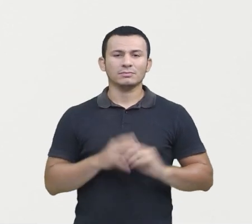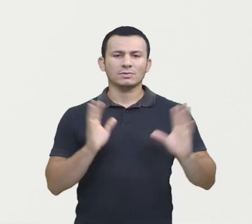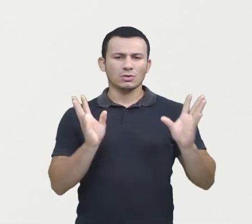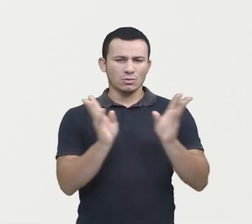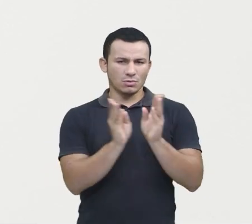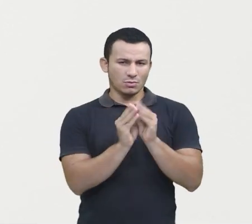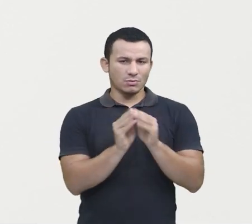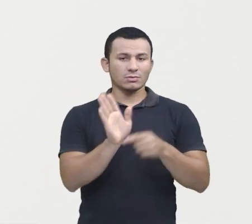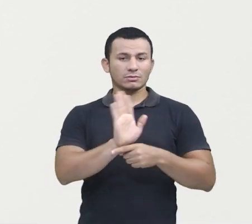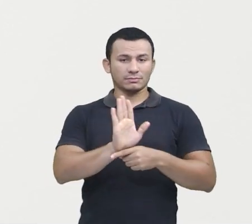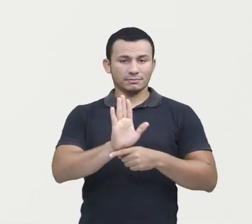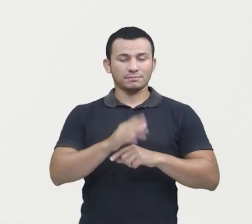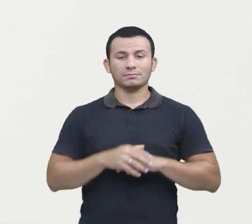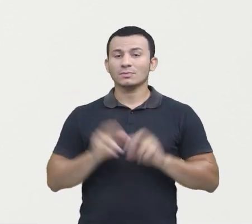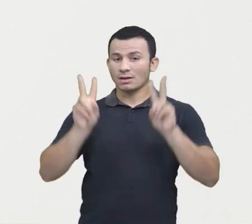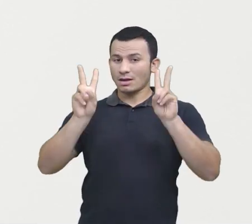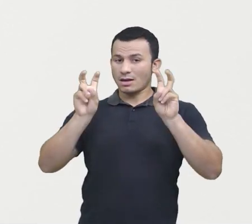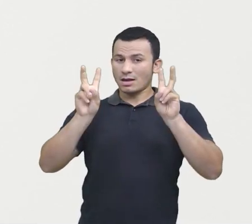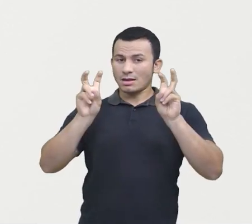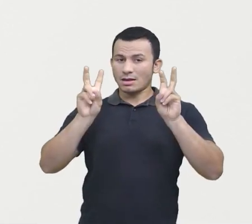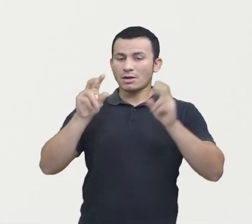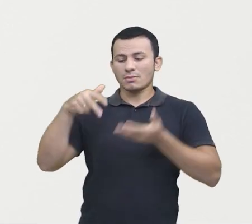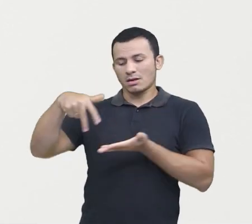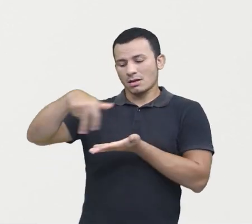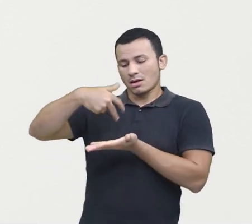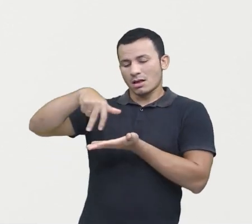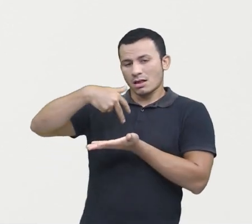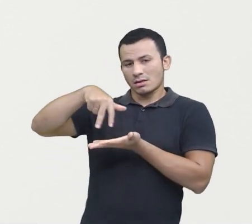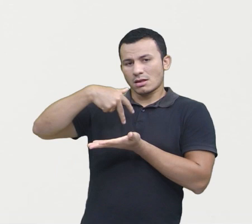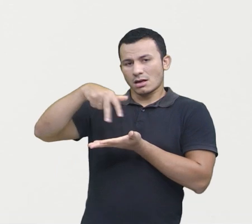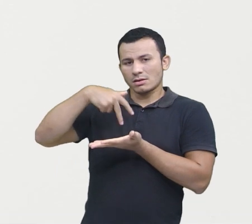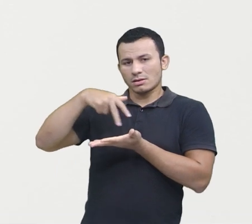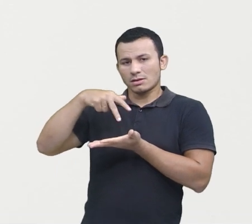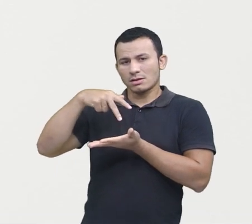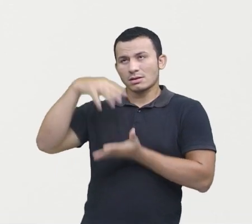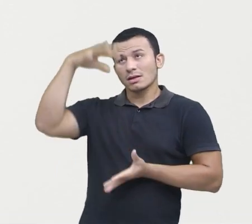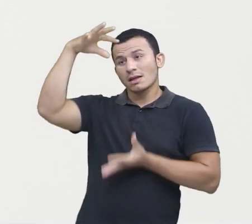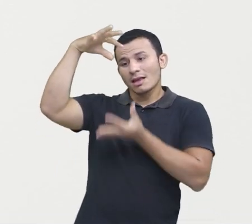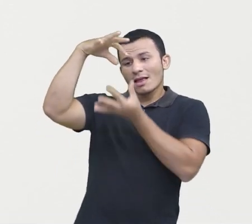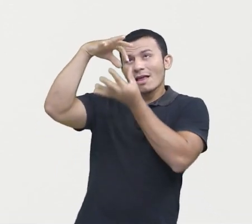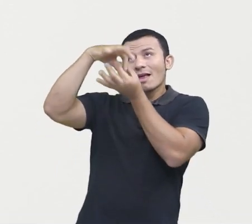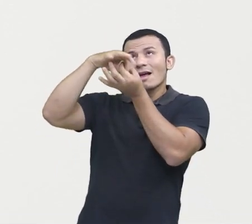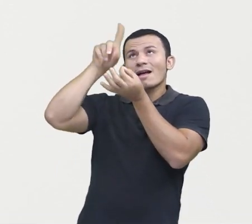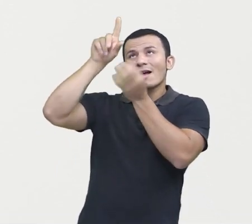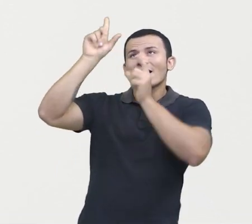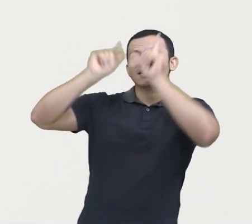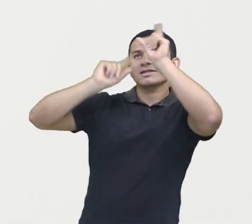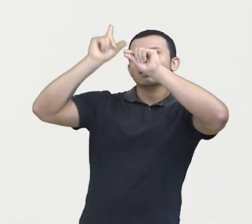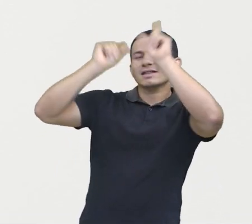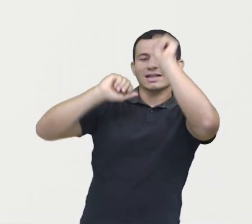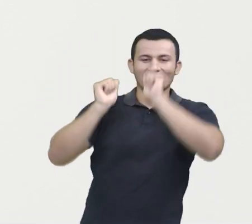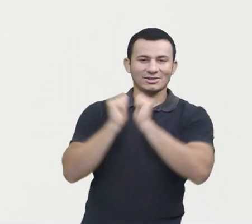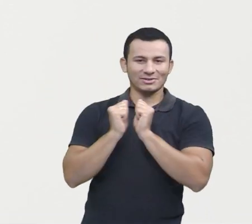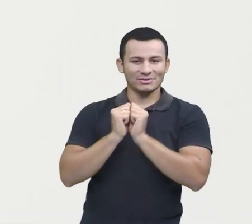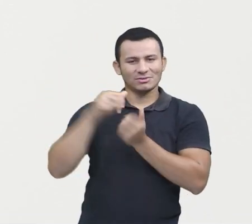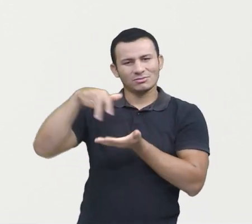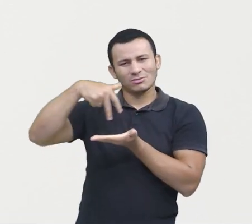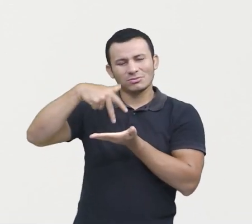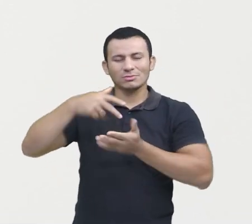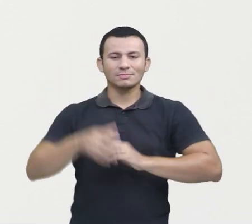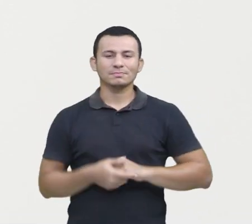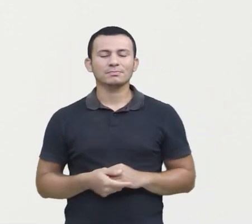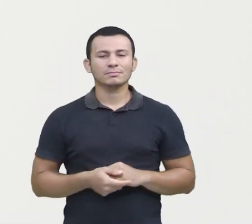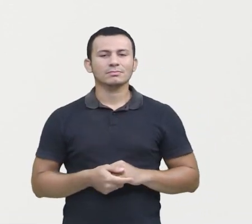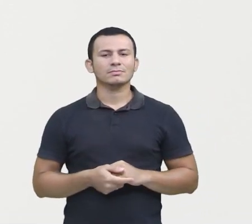Curta-metragem, dance com as estrelas. Qual é esse tipo